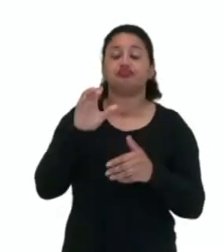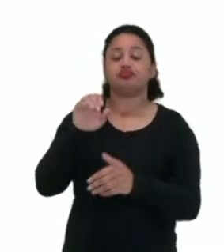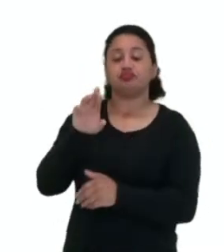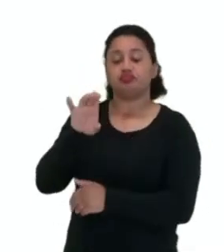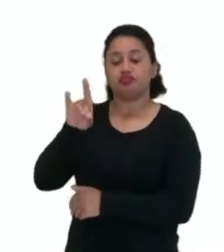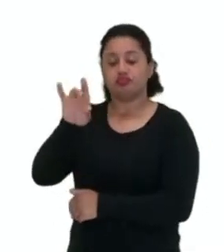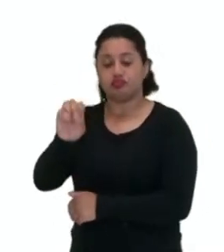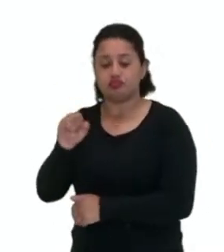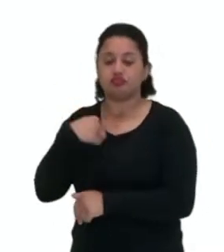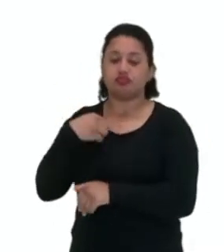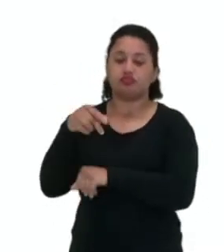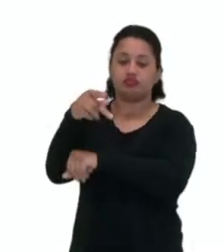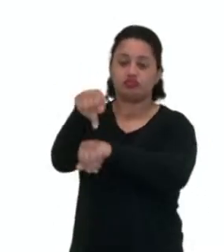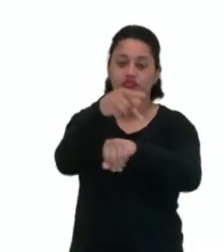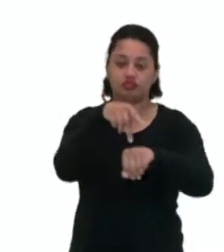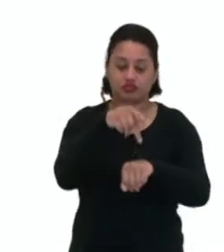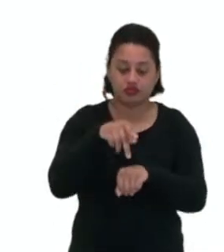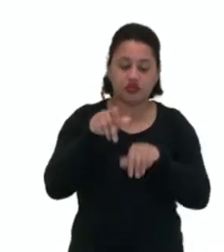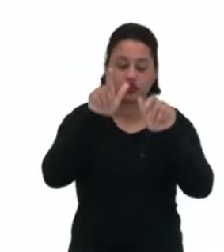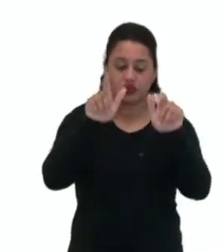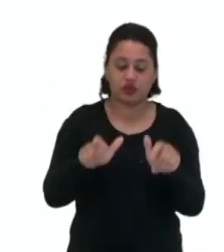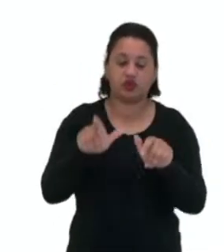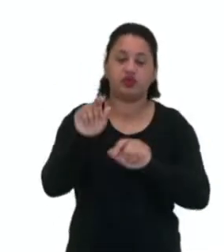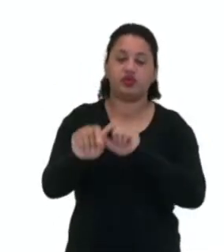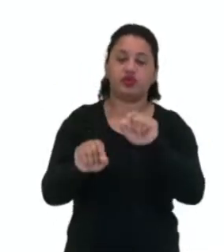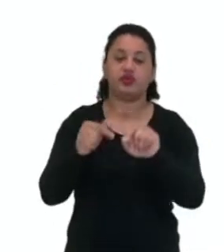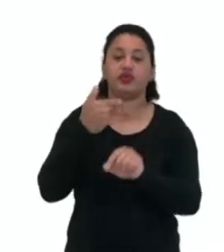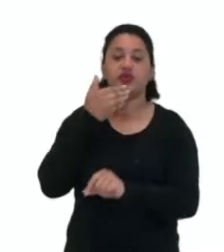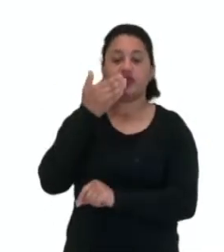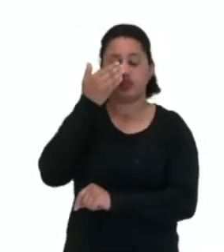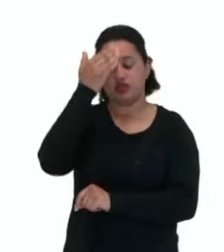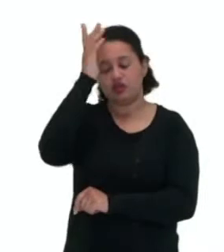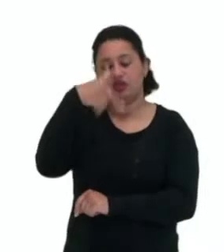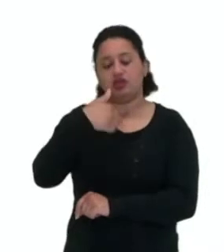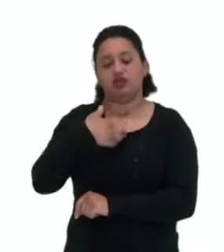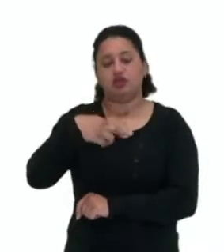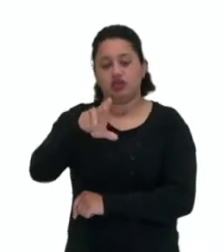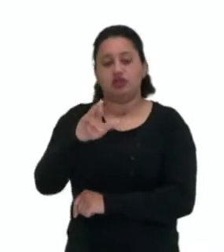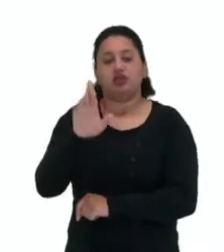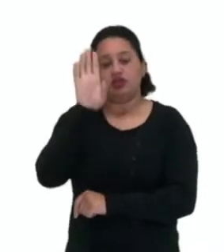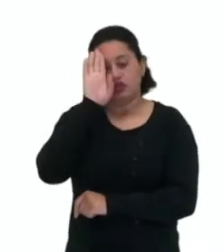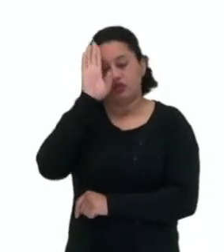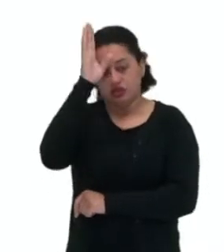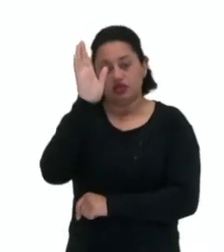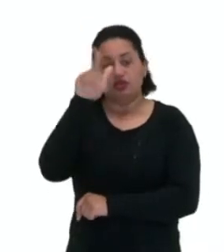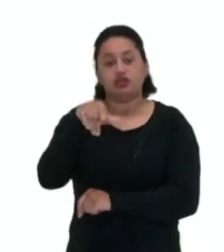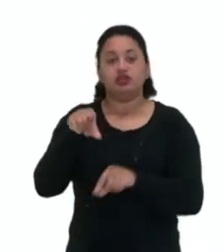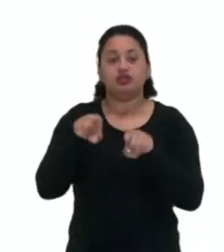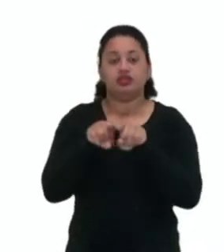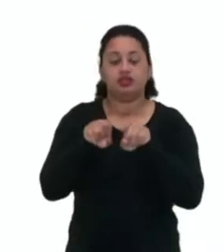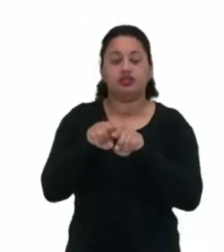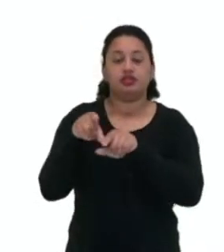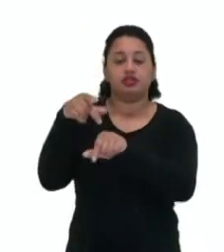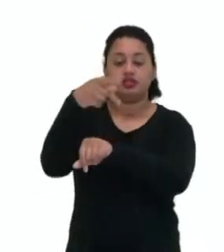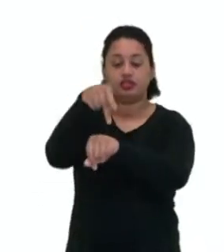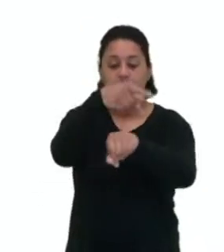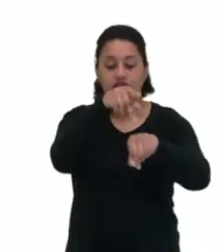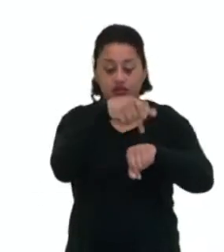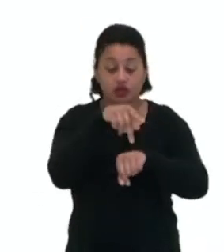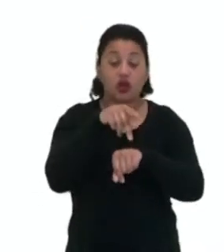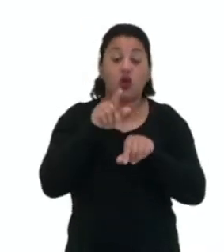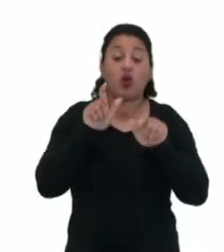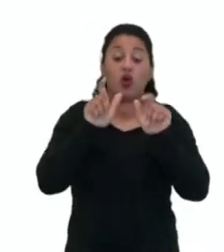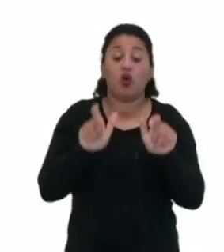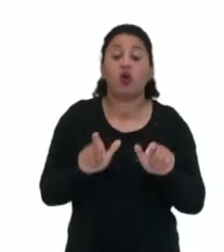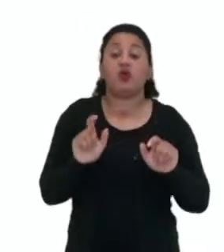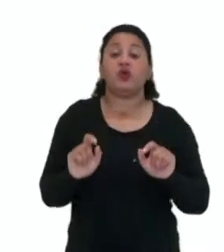países onde o Islã é a religião dominante, inclusive em alguns países onde o